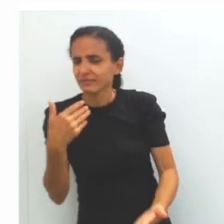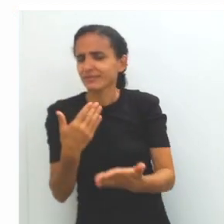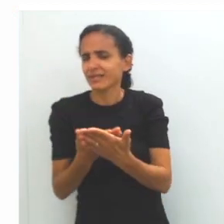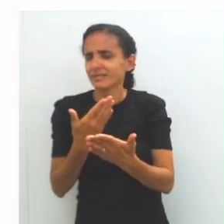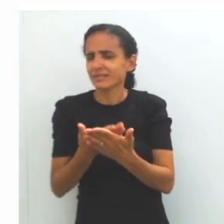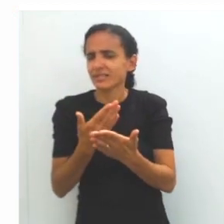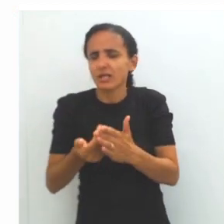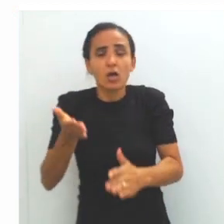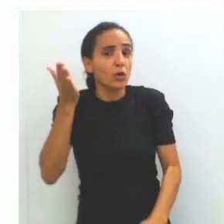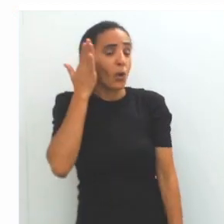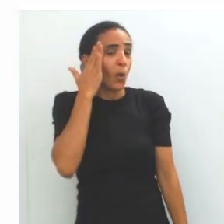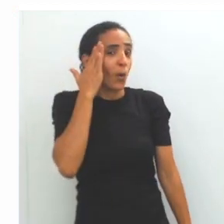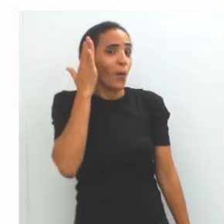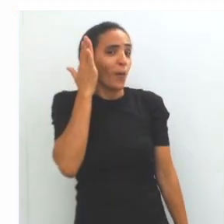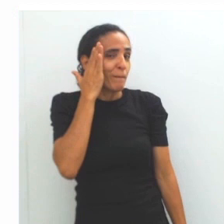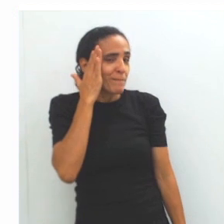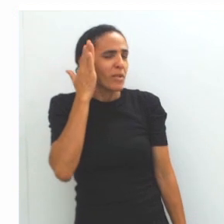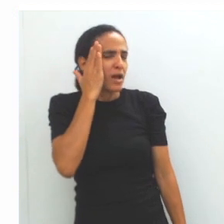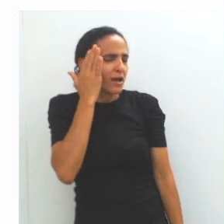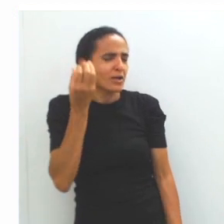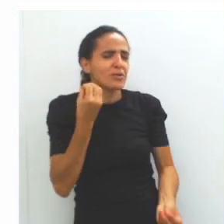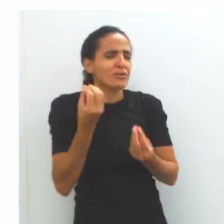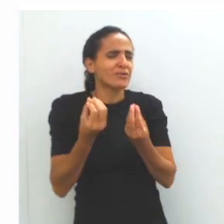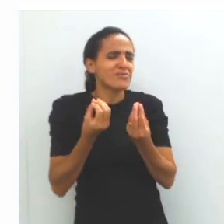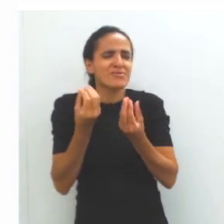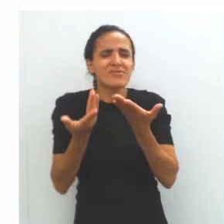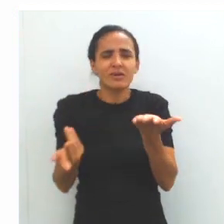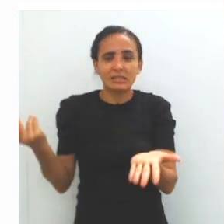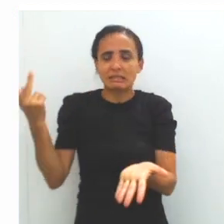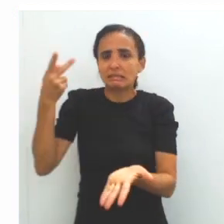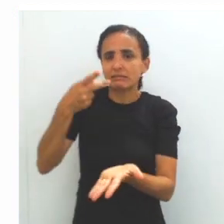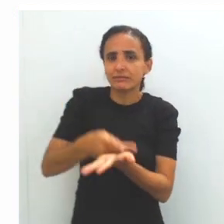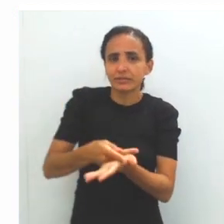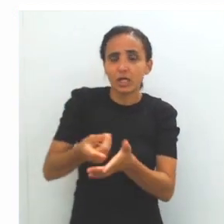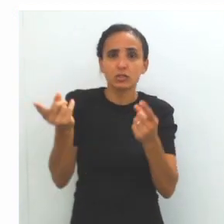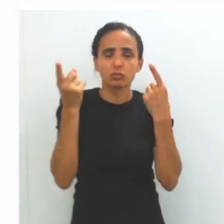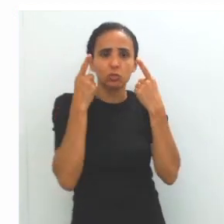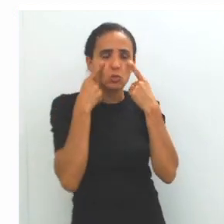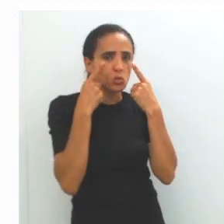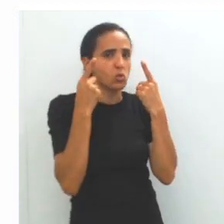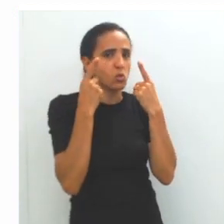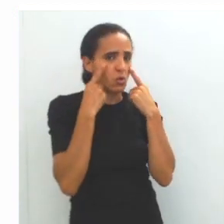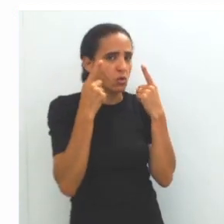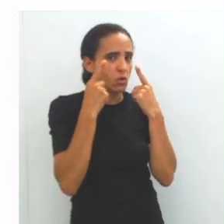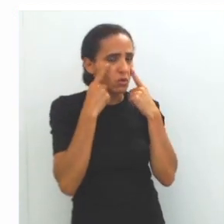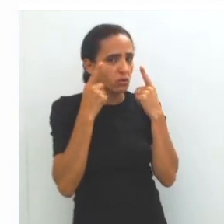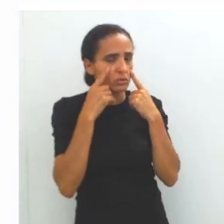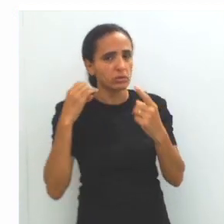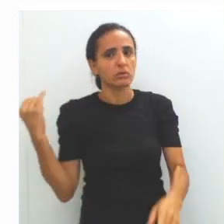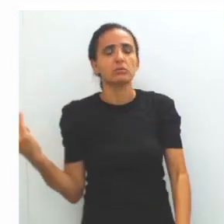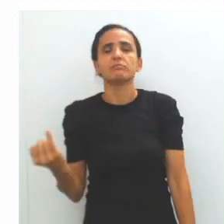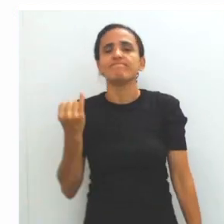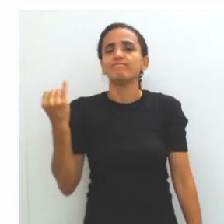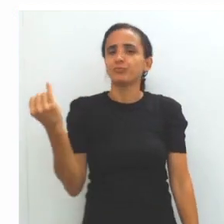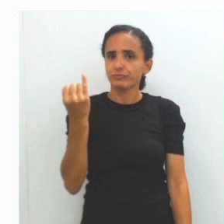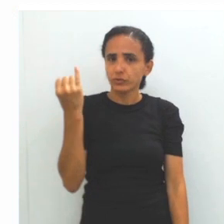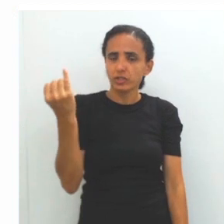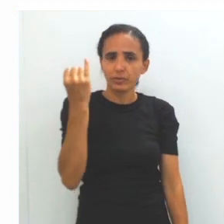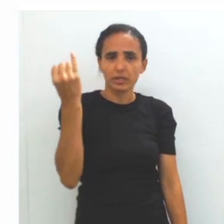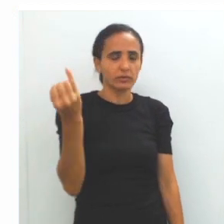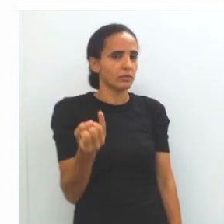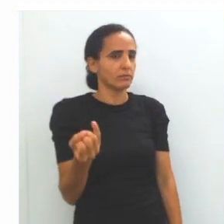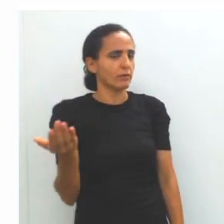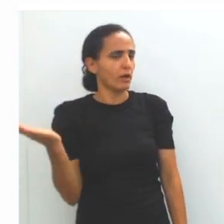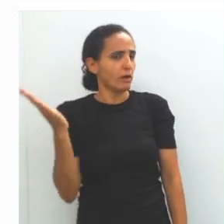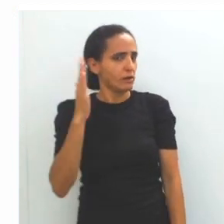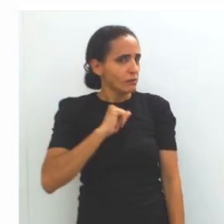já tenham uma noção que a gente já viu em aulas passadas sobre o olho e seu funcionamento